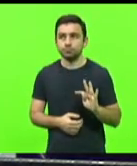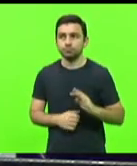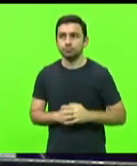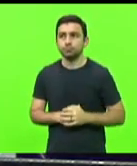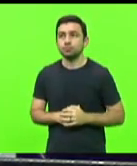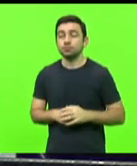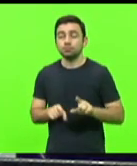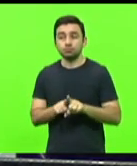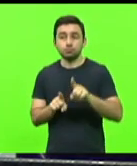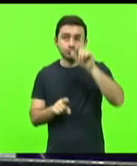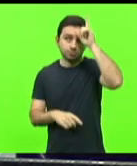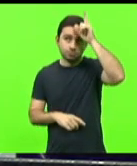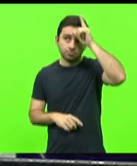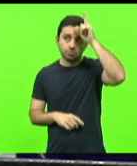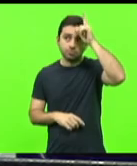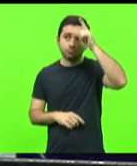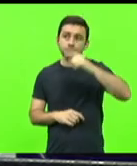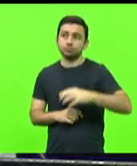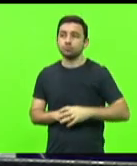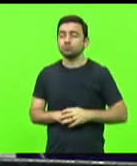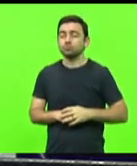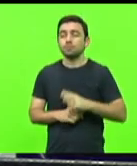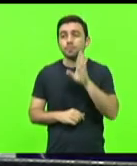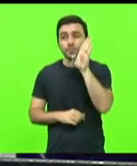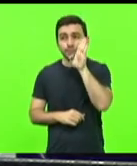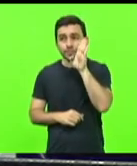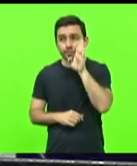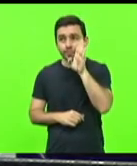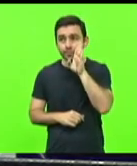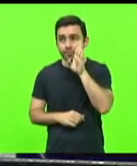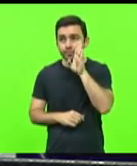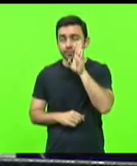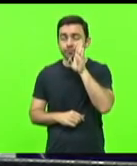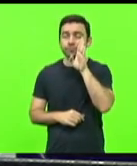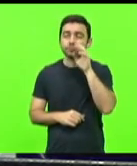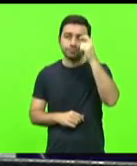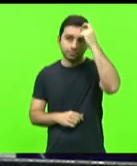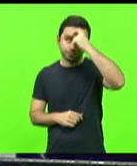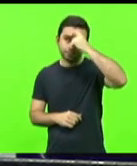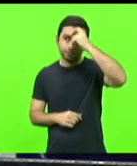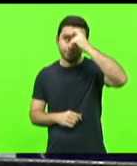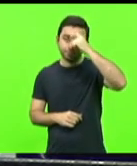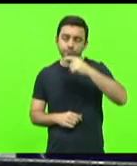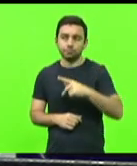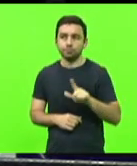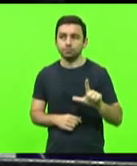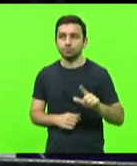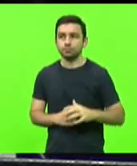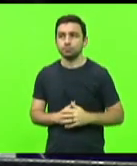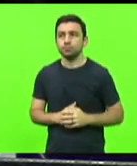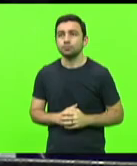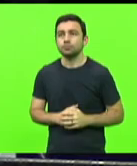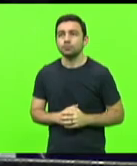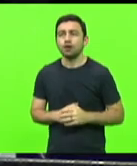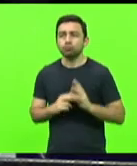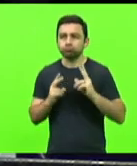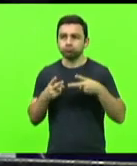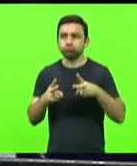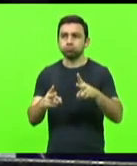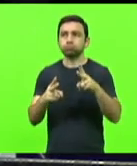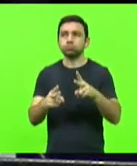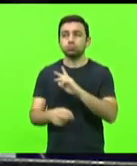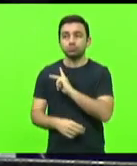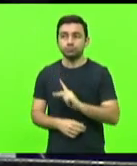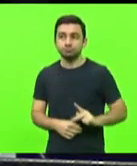e Sargento Lima, Nilson Berlanda e Maurício Scudillac, PL. Ato contínuo. O senhor